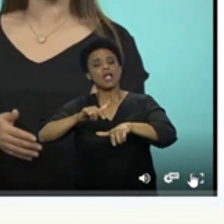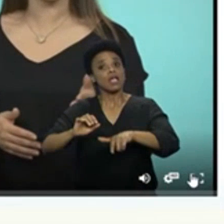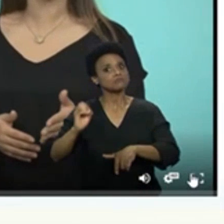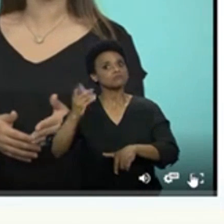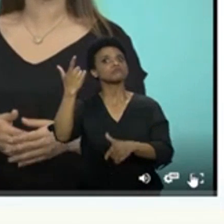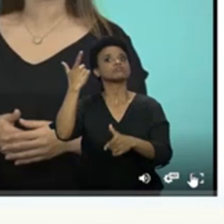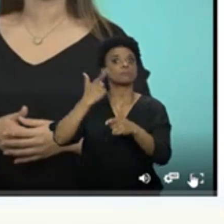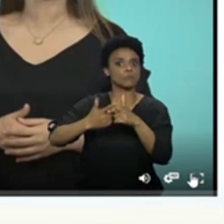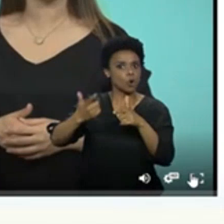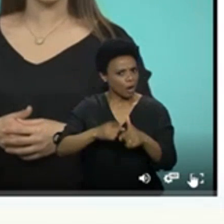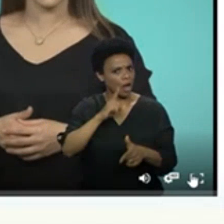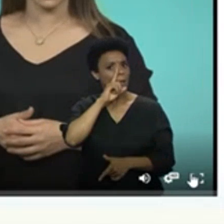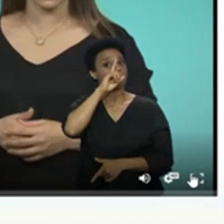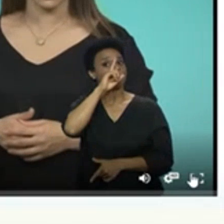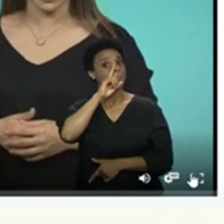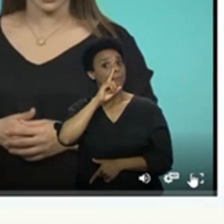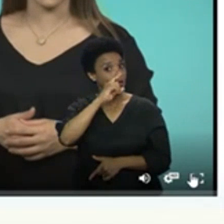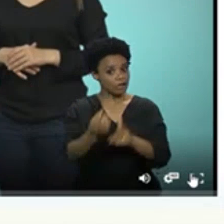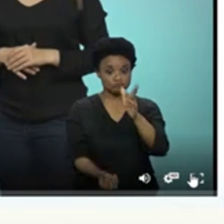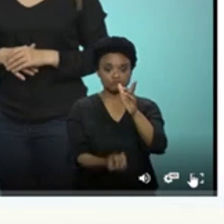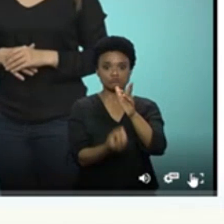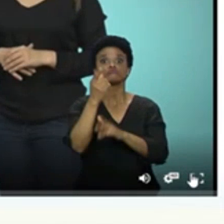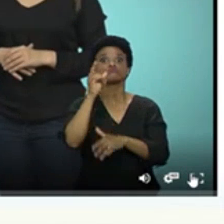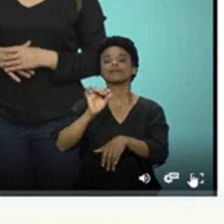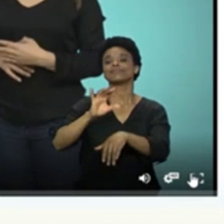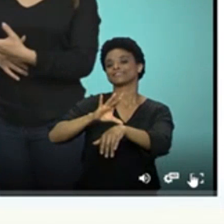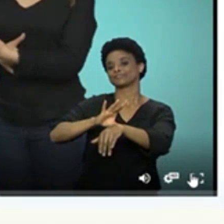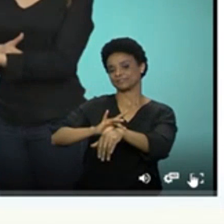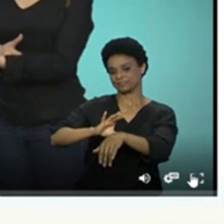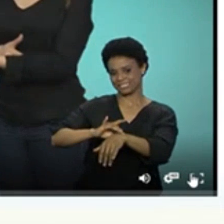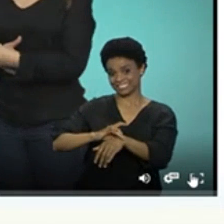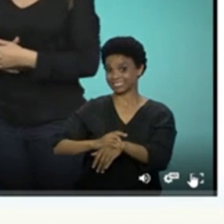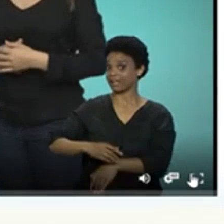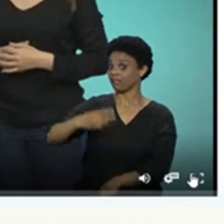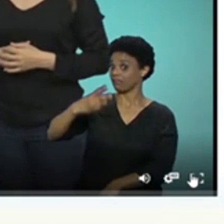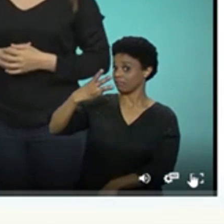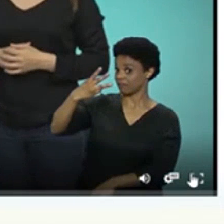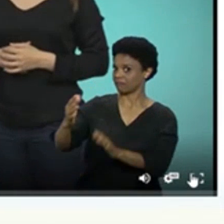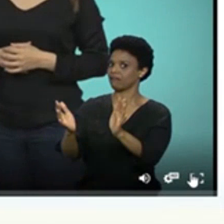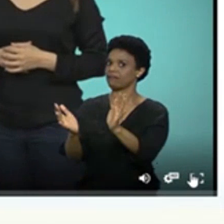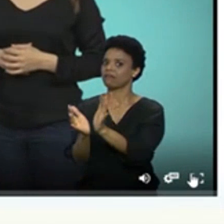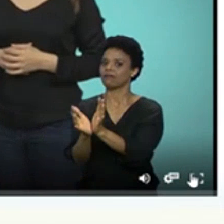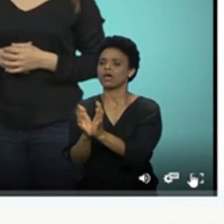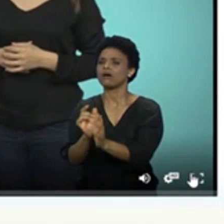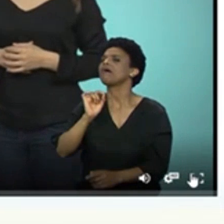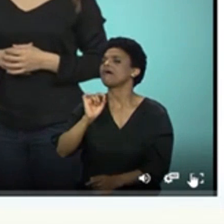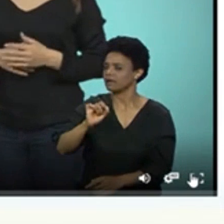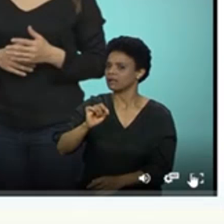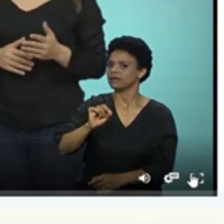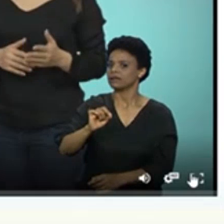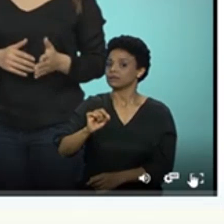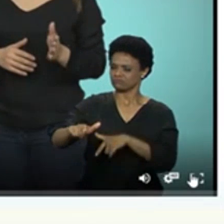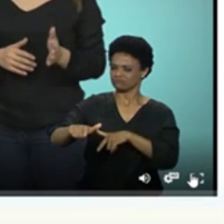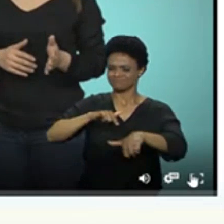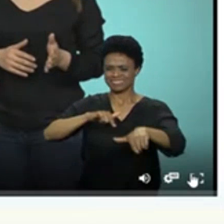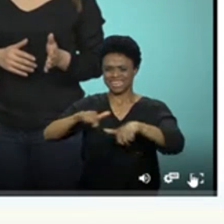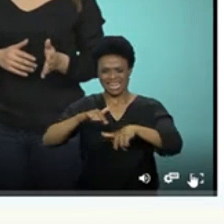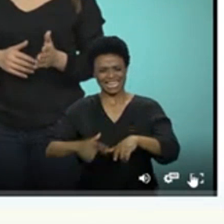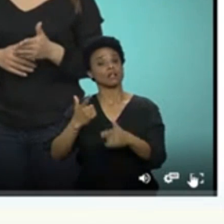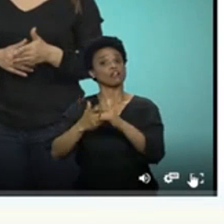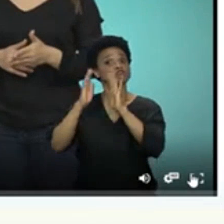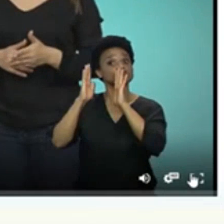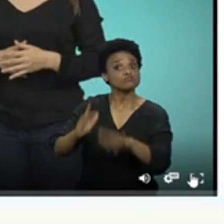de risco que contribui para o surgimento da doença. Já as doenças do grupo 3 são aquelas em que o trabalho desencadeia um distúrbio